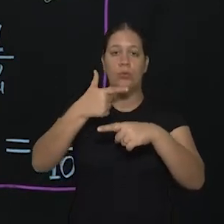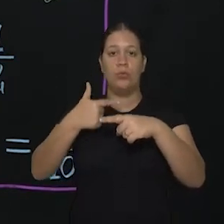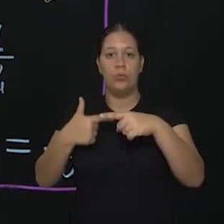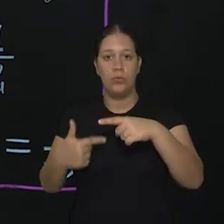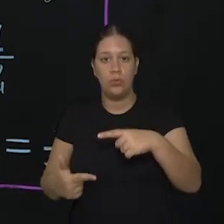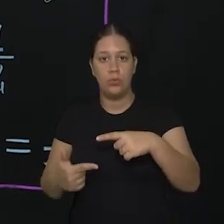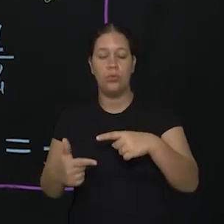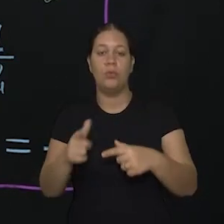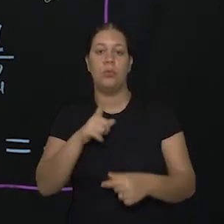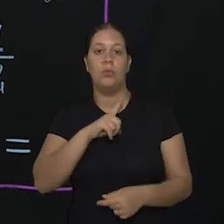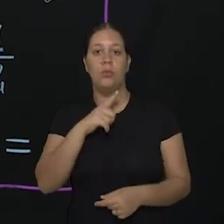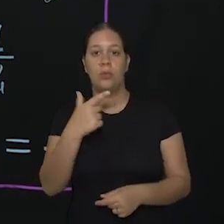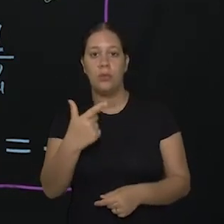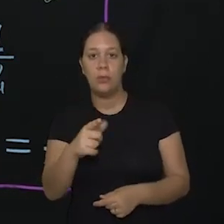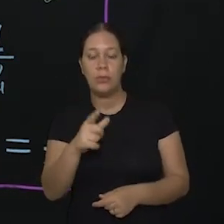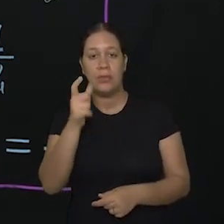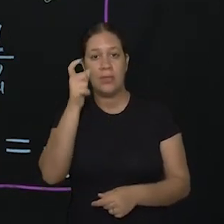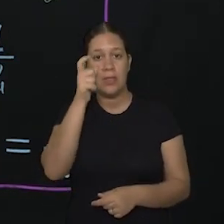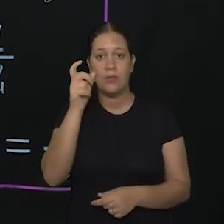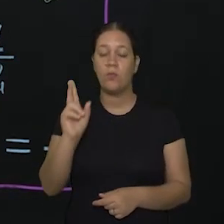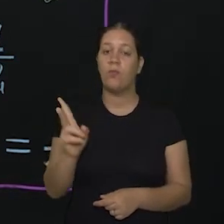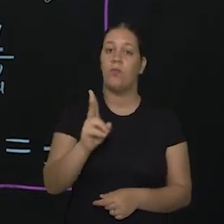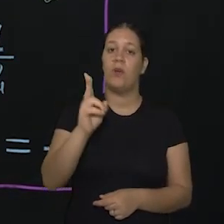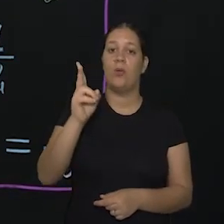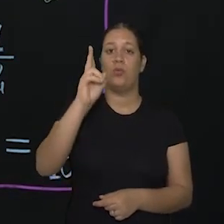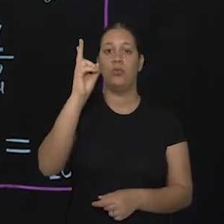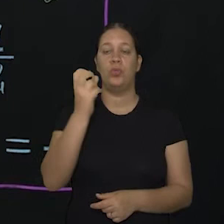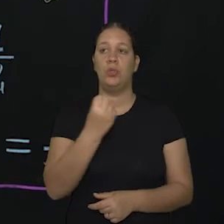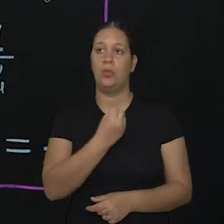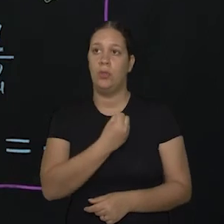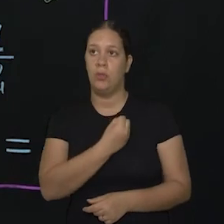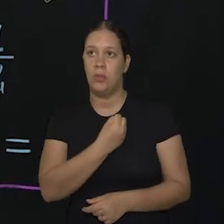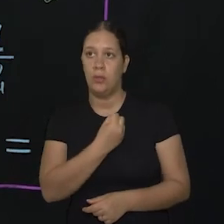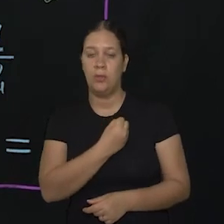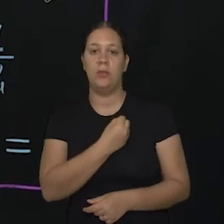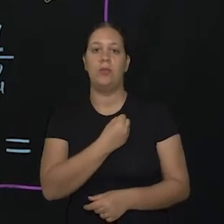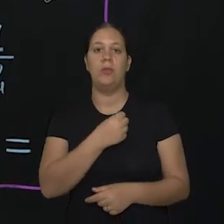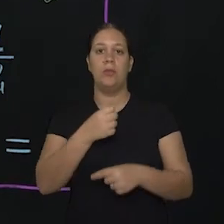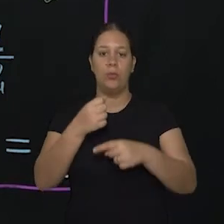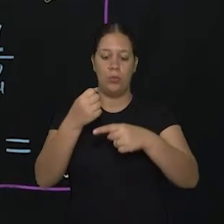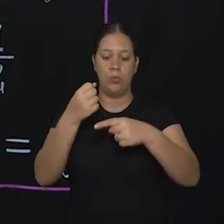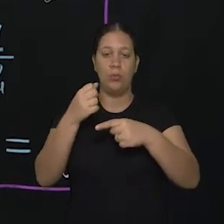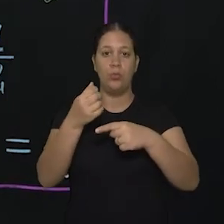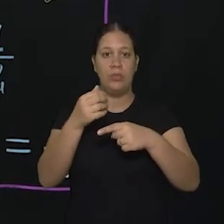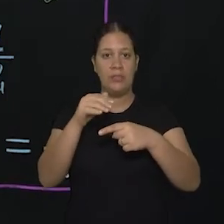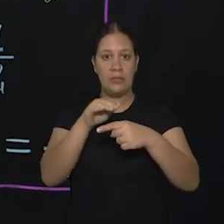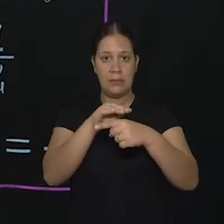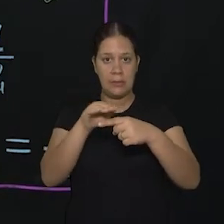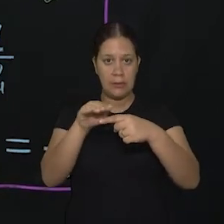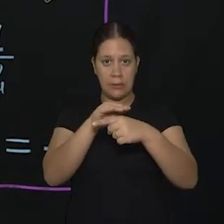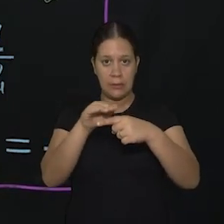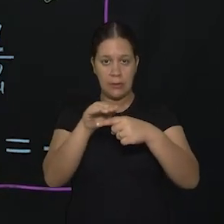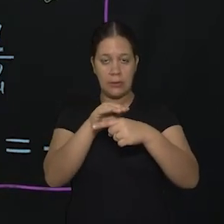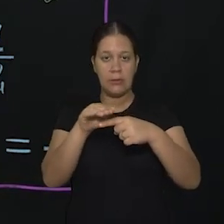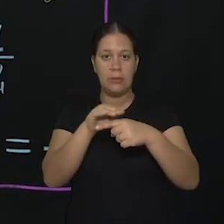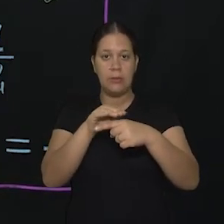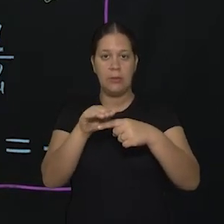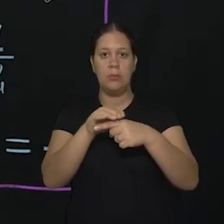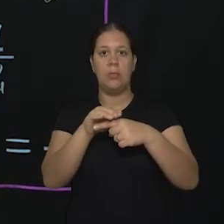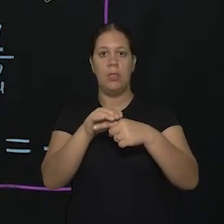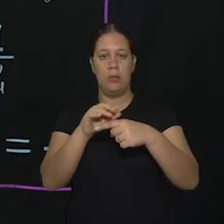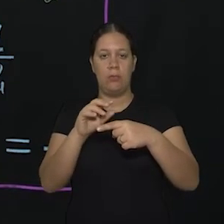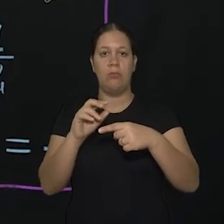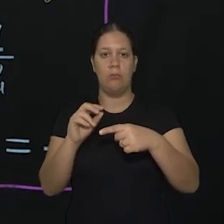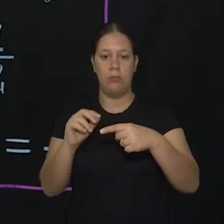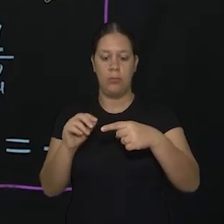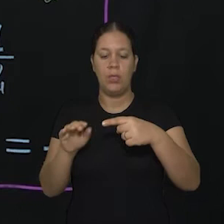não interessa o valor numérico que eu tenha, tá? O valor de cima ainda será numerador, o valor de